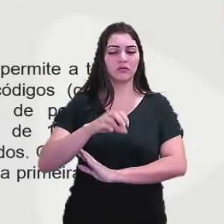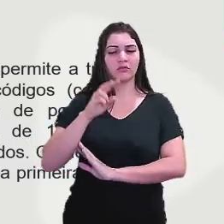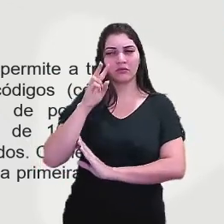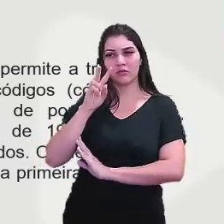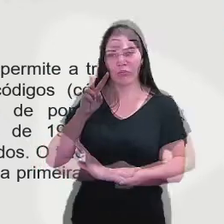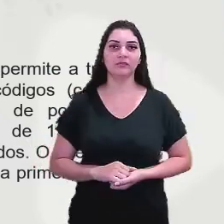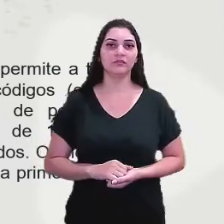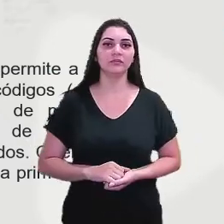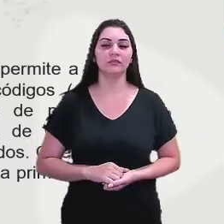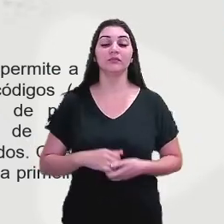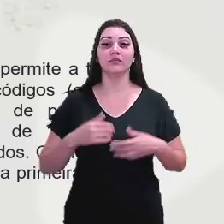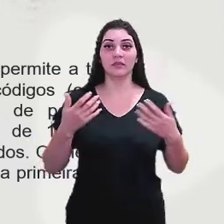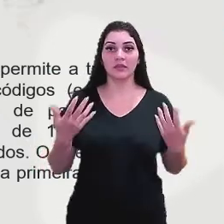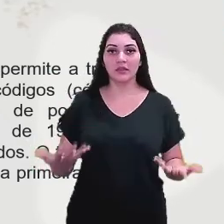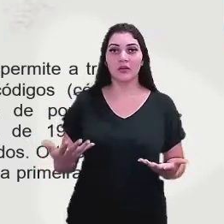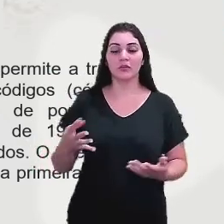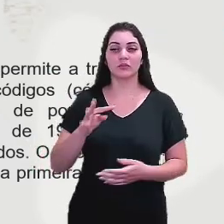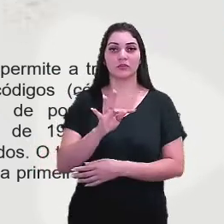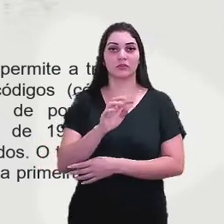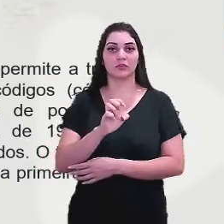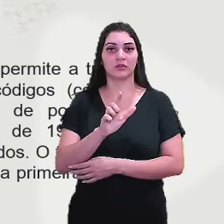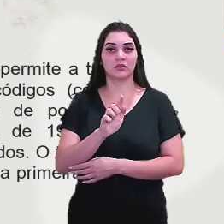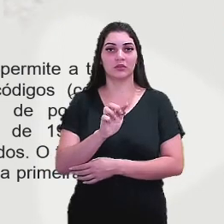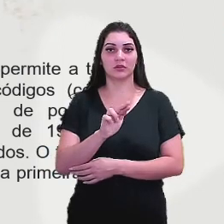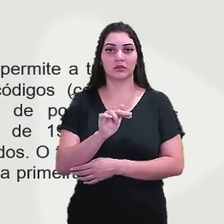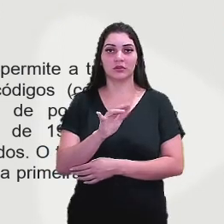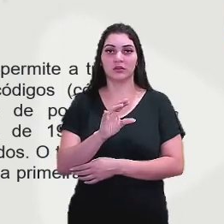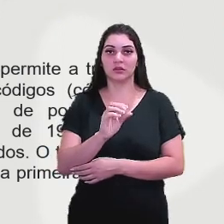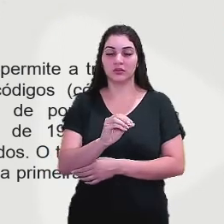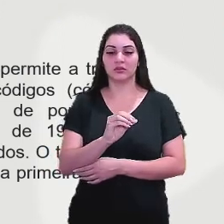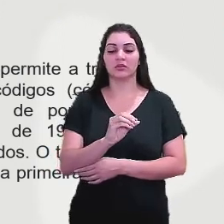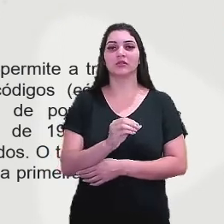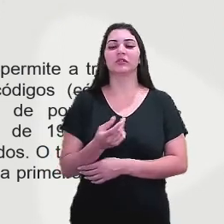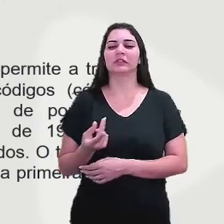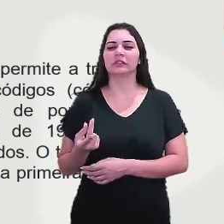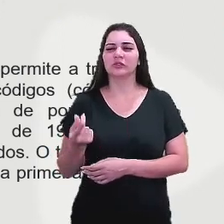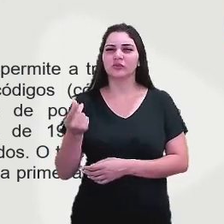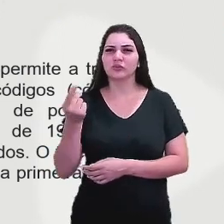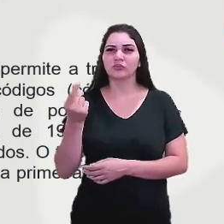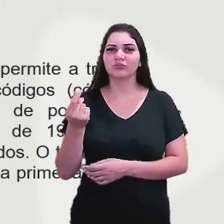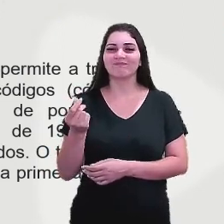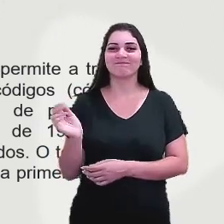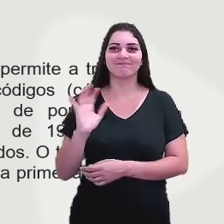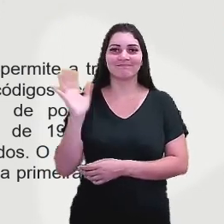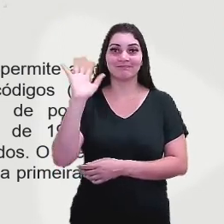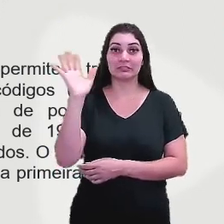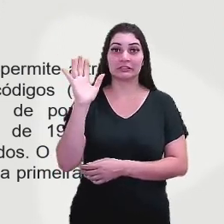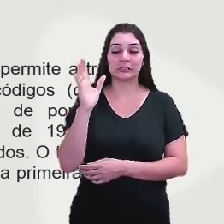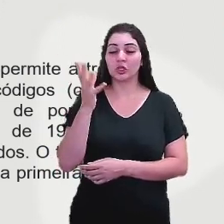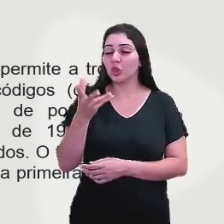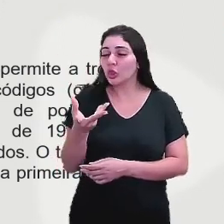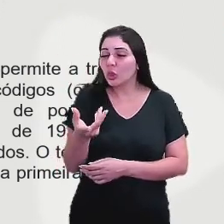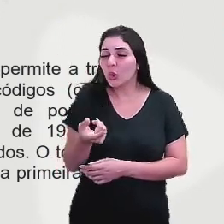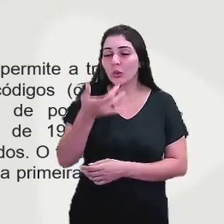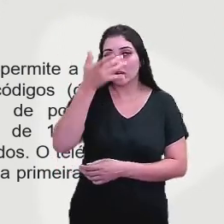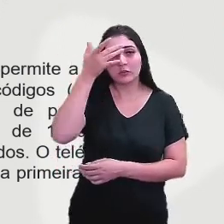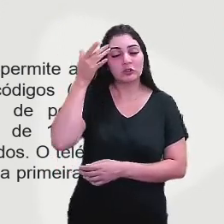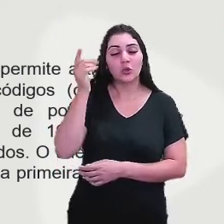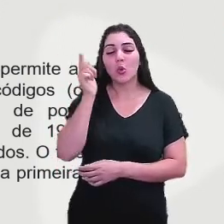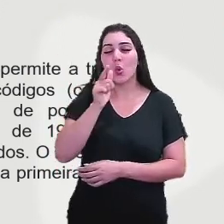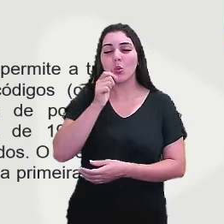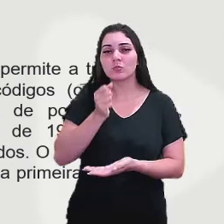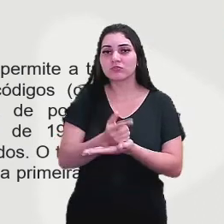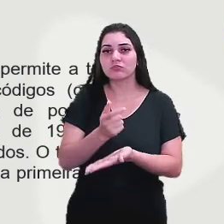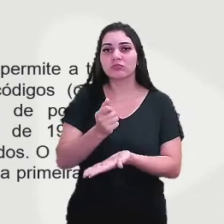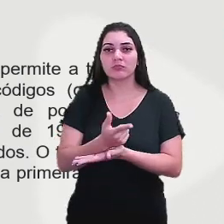de um telégrafo. Então, o telégrafo era um custo elevado, então não era todos que tinham acesso a esse meio de